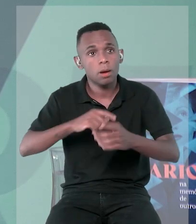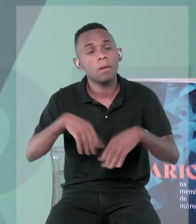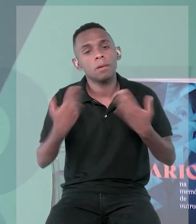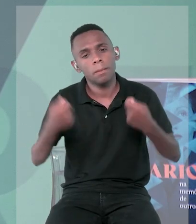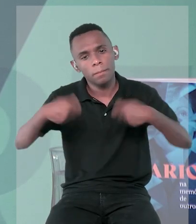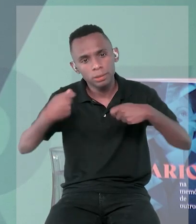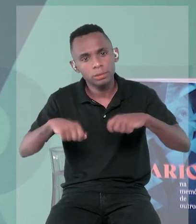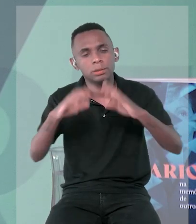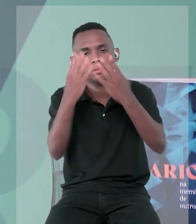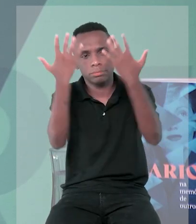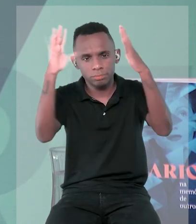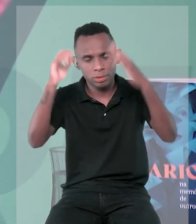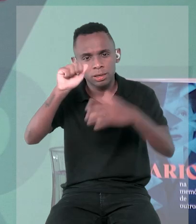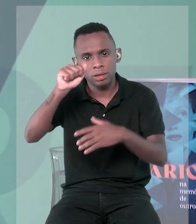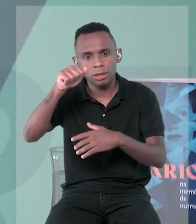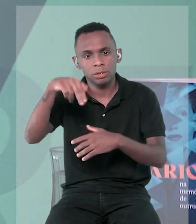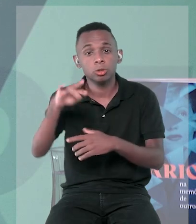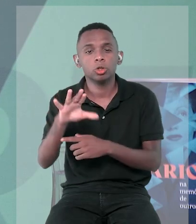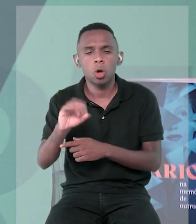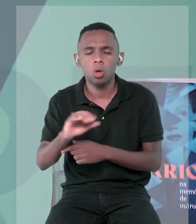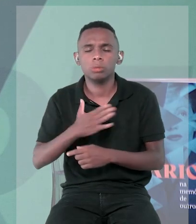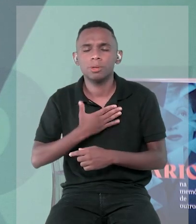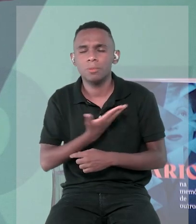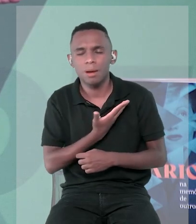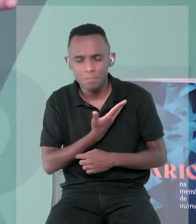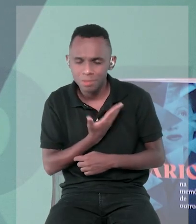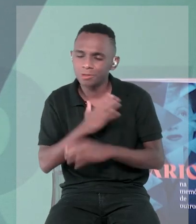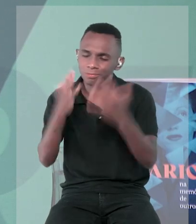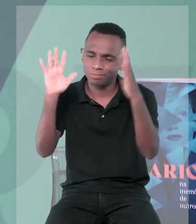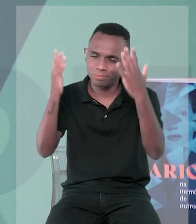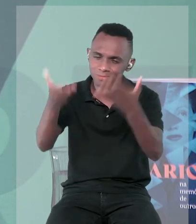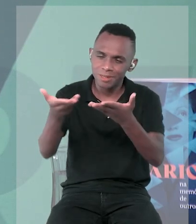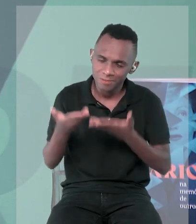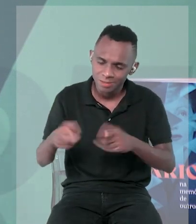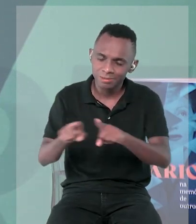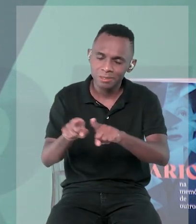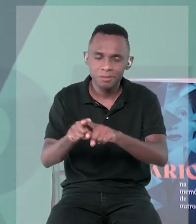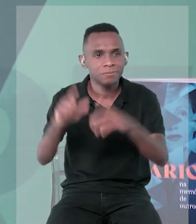antes pedir o aplauso aqui para o Antônio Sérgio Bueno, meu querido amigo, muito bem-vindo.